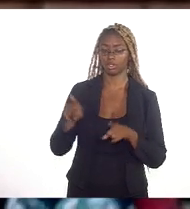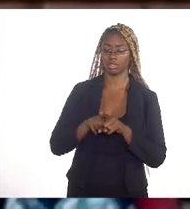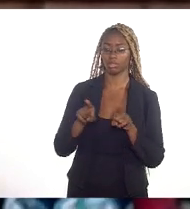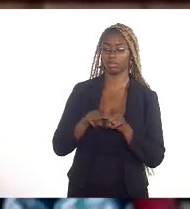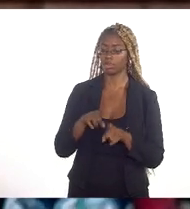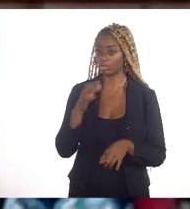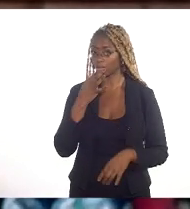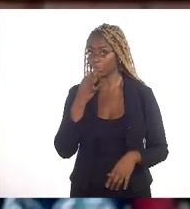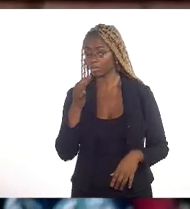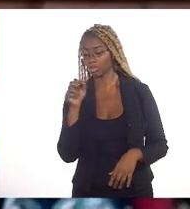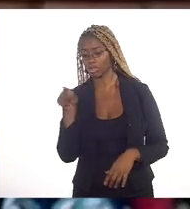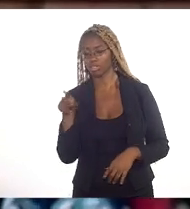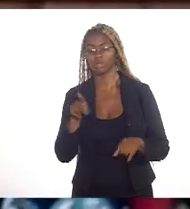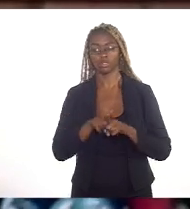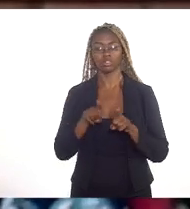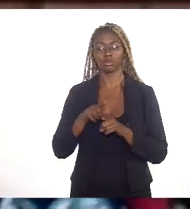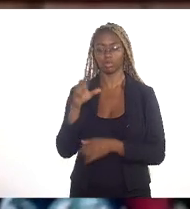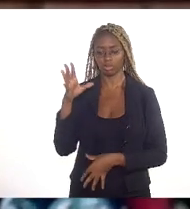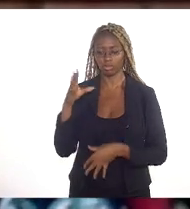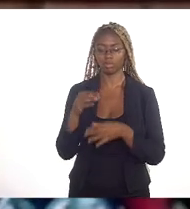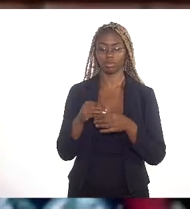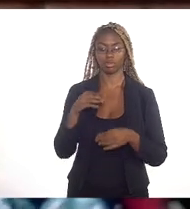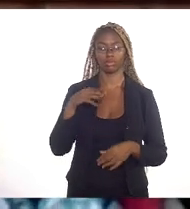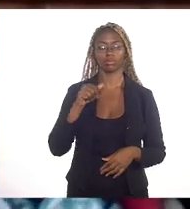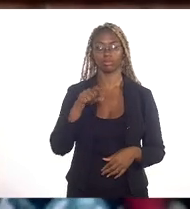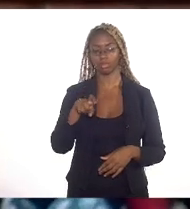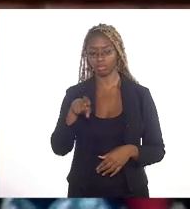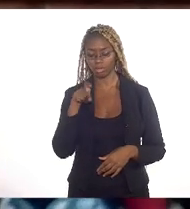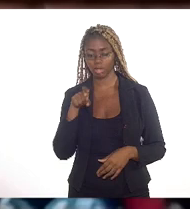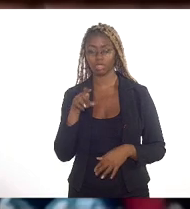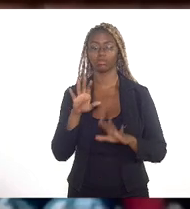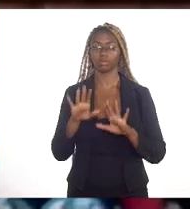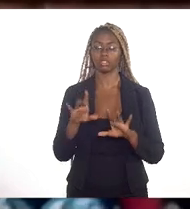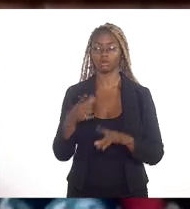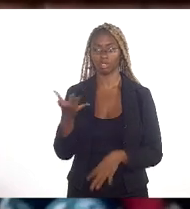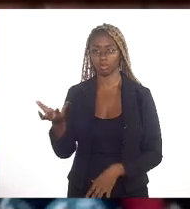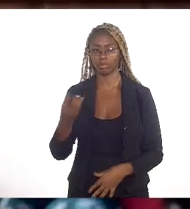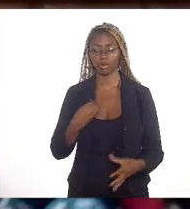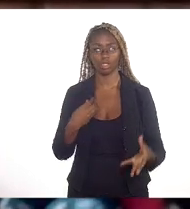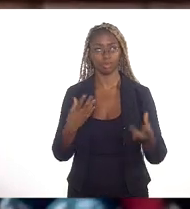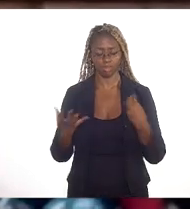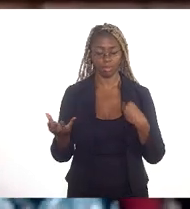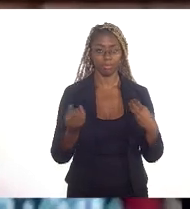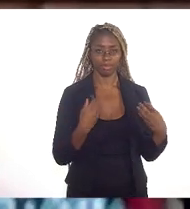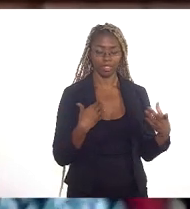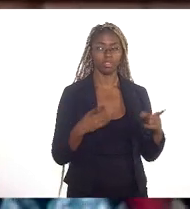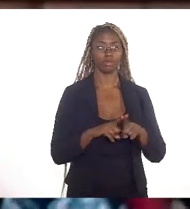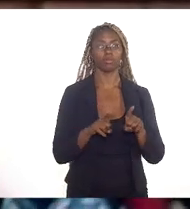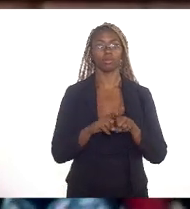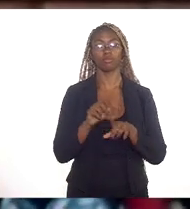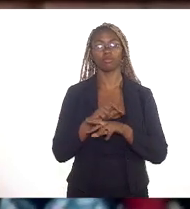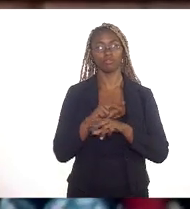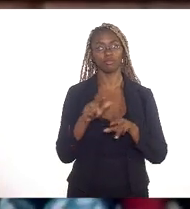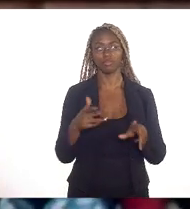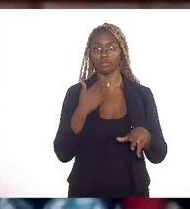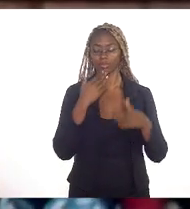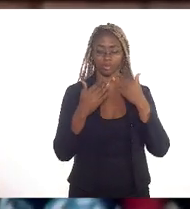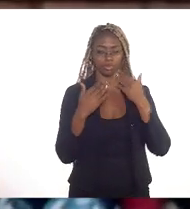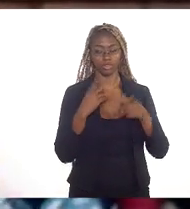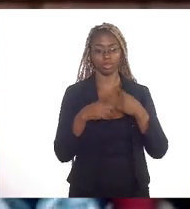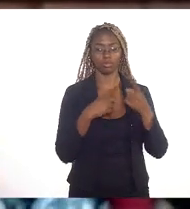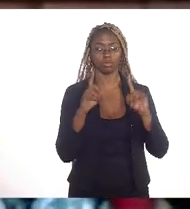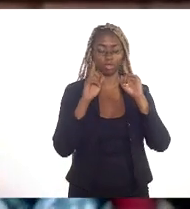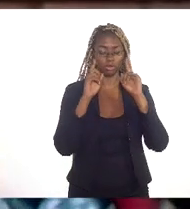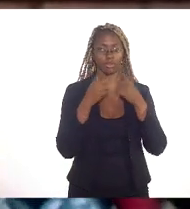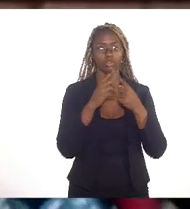e corroborar a fala do deputado Max, mas eu recebi também diversas solicitações pós-reunião da CCJ,